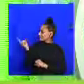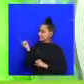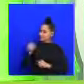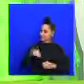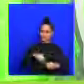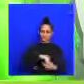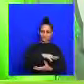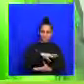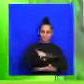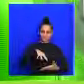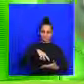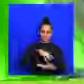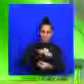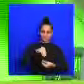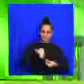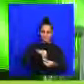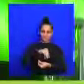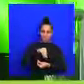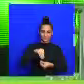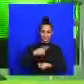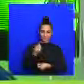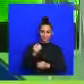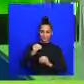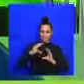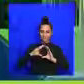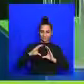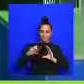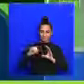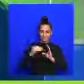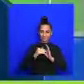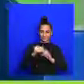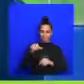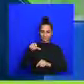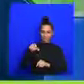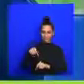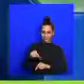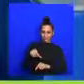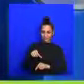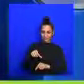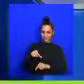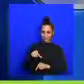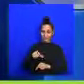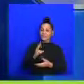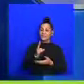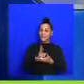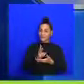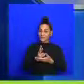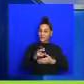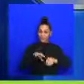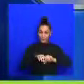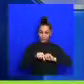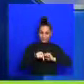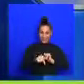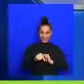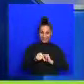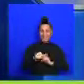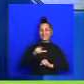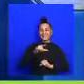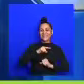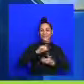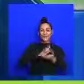valendo. Globo recarregado, embaralhando 10 bolas numeradas de 0 a 9. Na sequência do Super 7